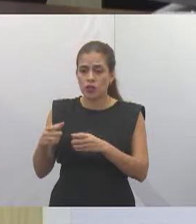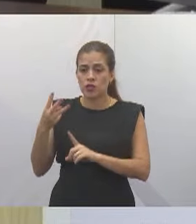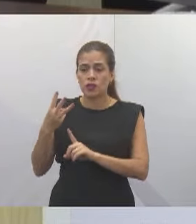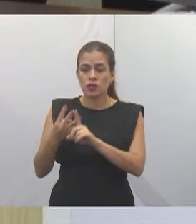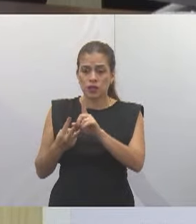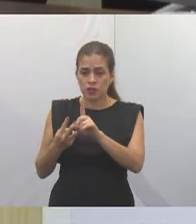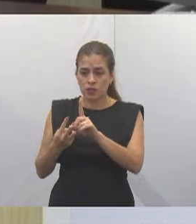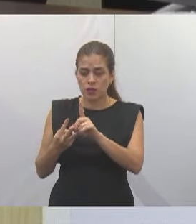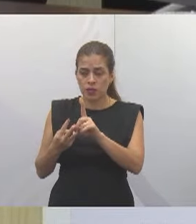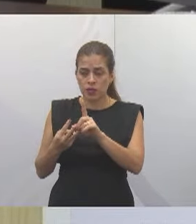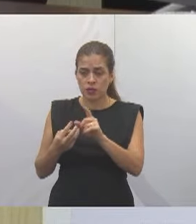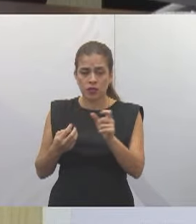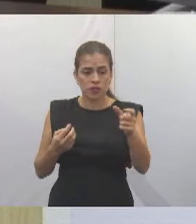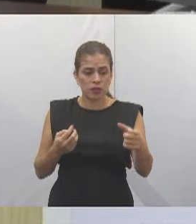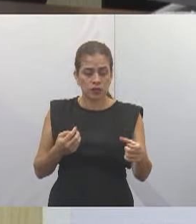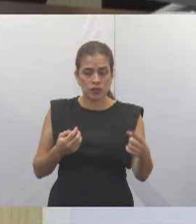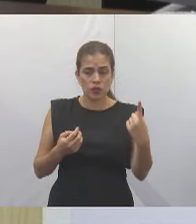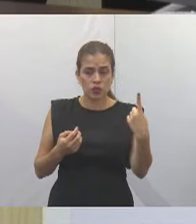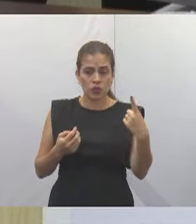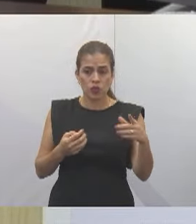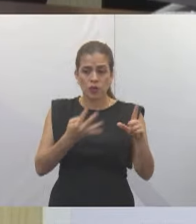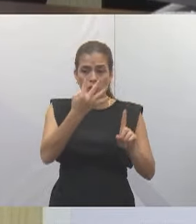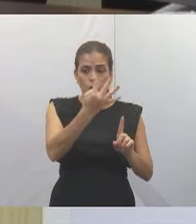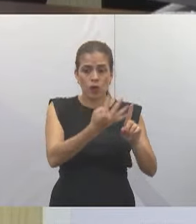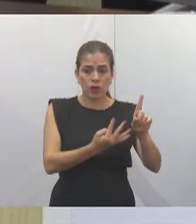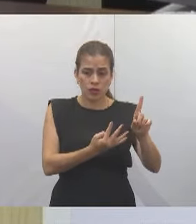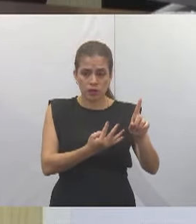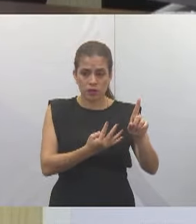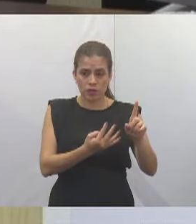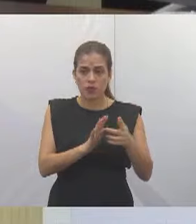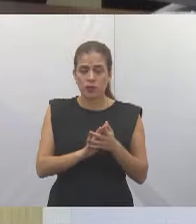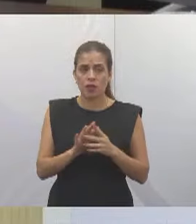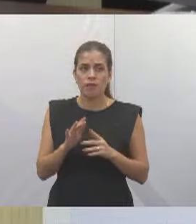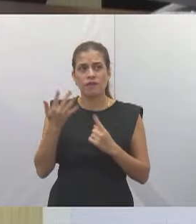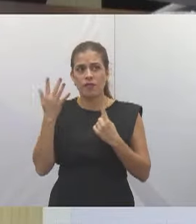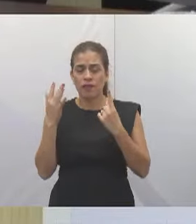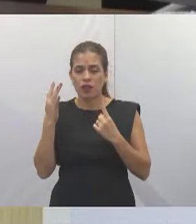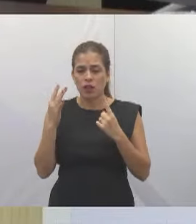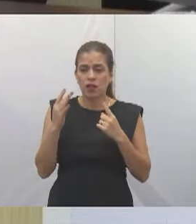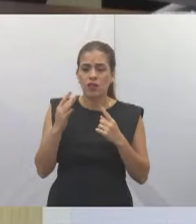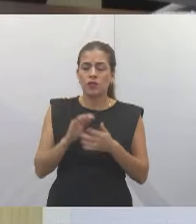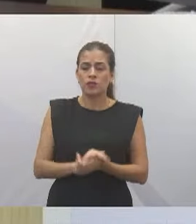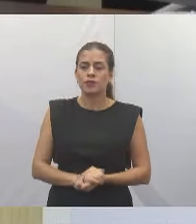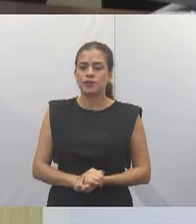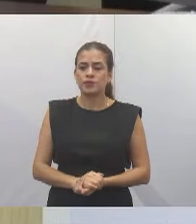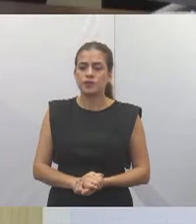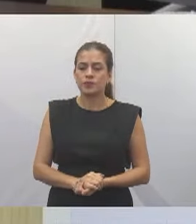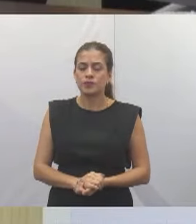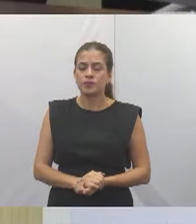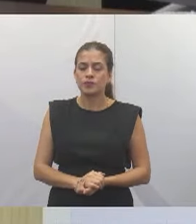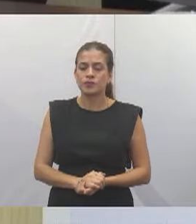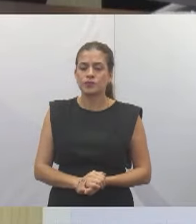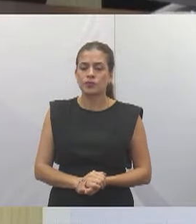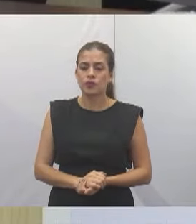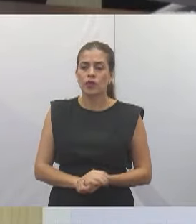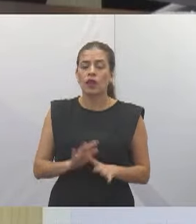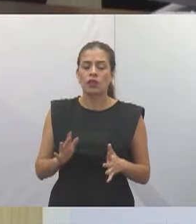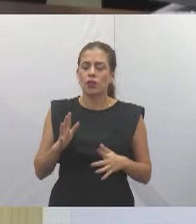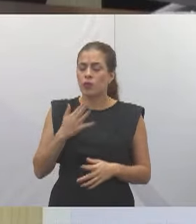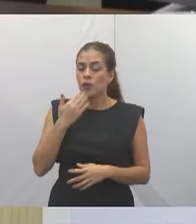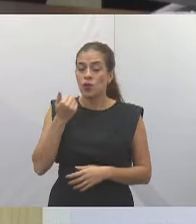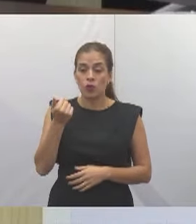3 meses e uma só com 4 meses. Para fevereiro e para janeiro é a previsão. Então, melhorou